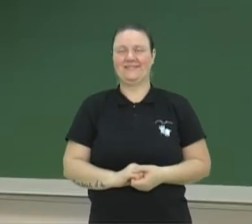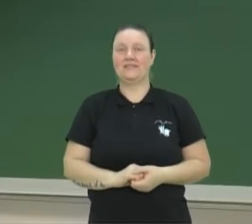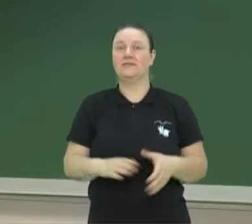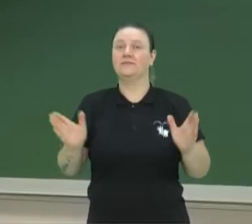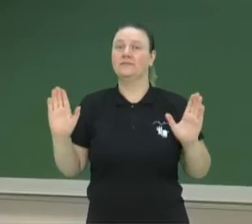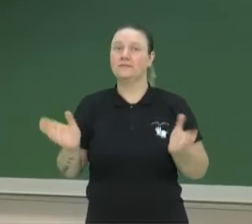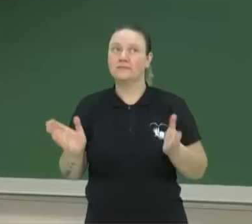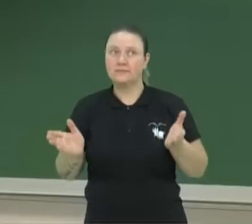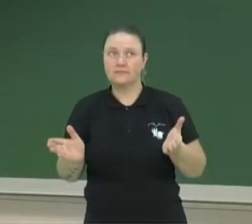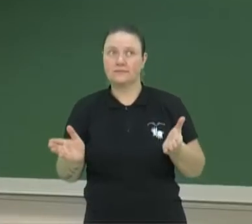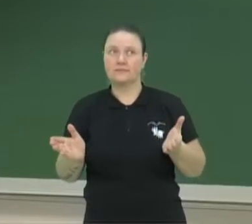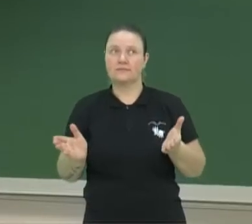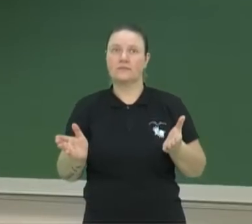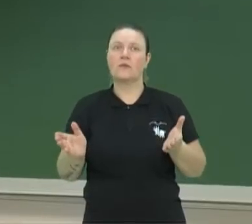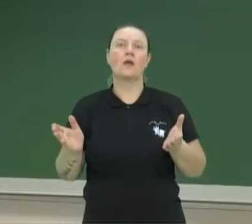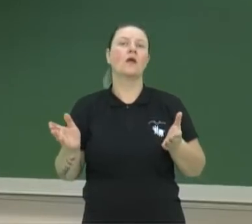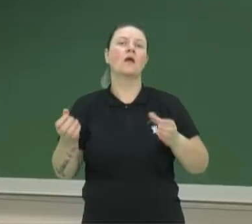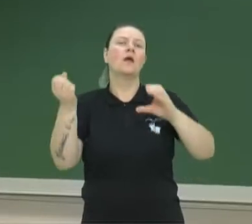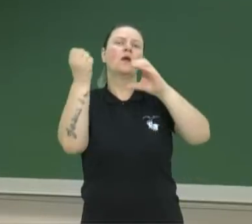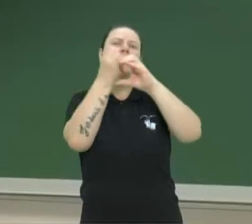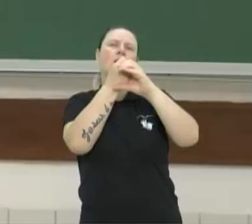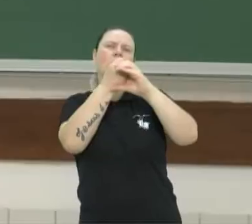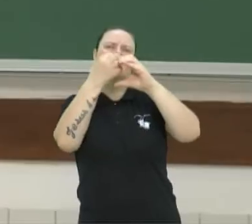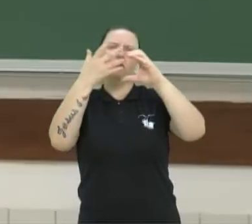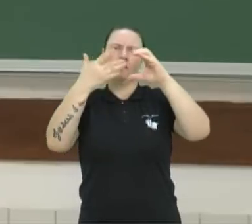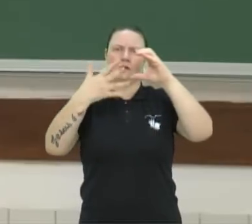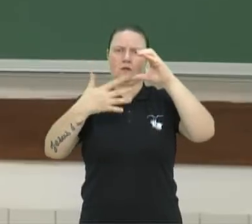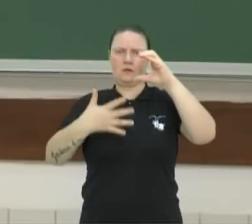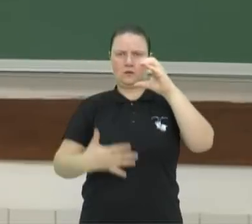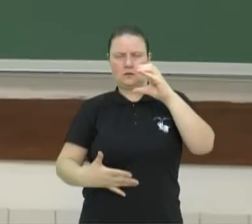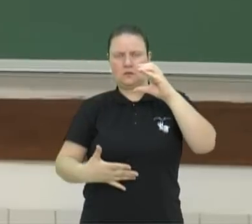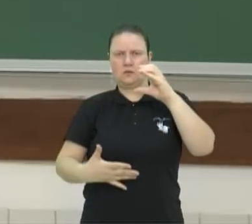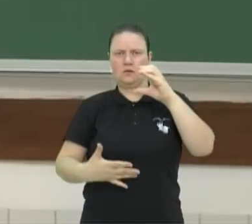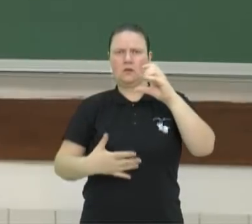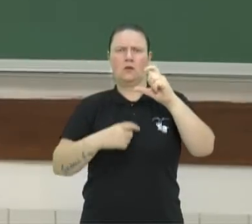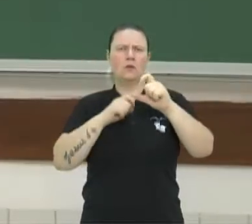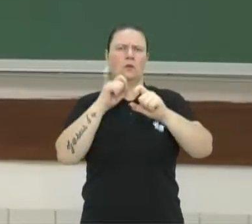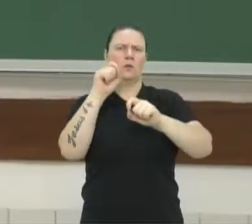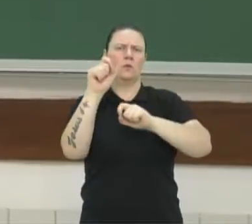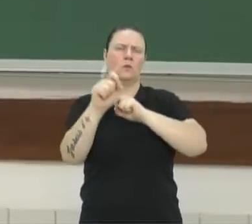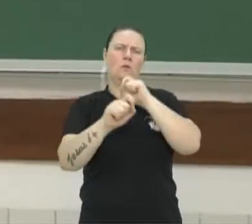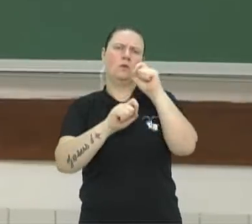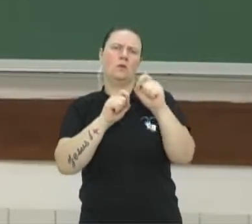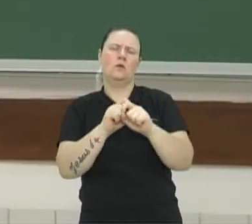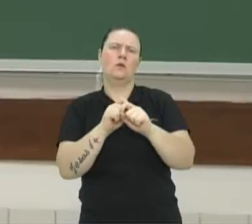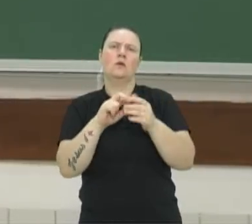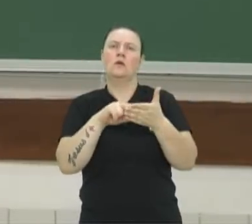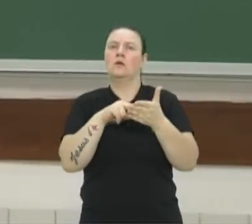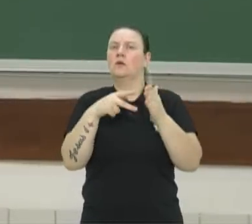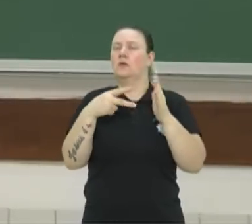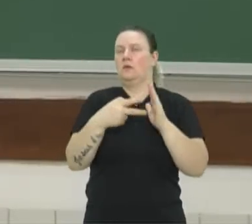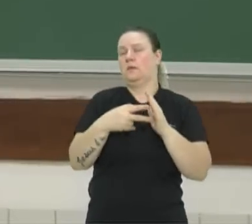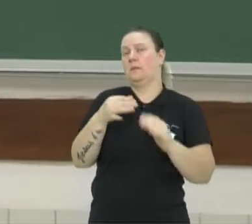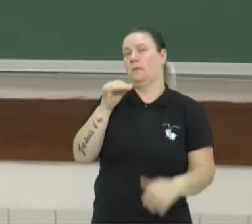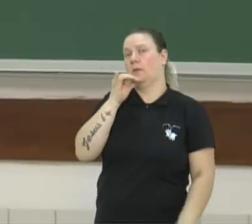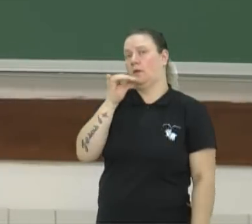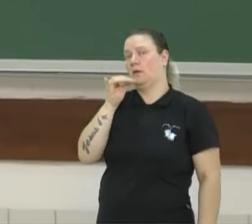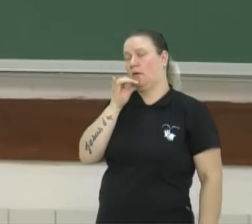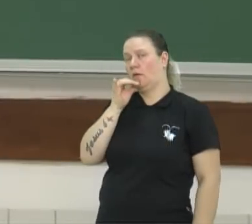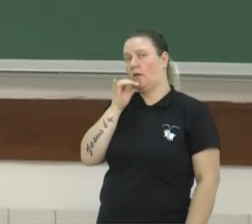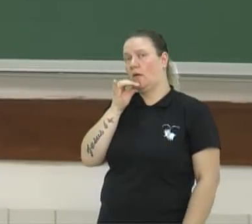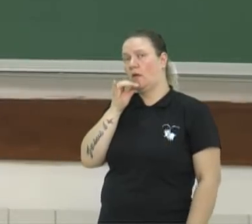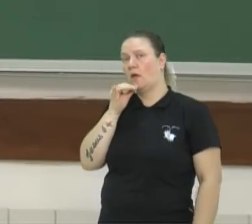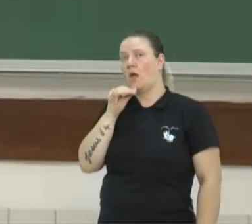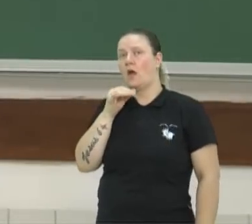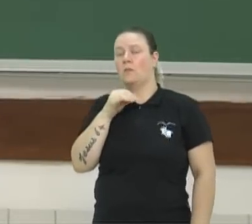E agora vamos acompanhar aqui algumas características. Veja, características, né, é aquilo que eu digo assim, para